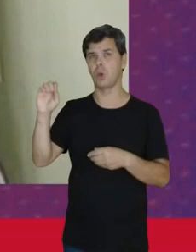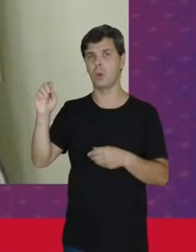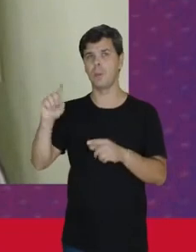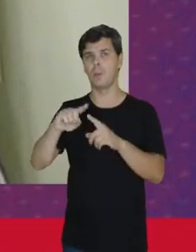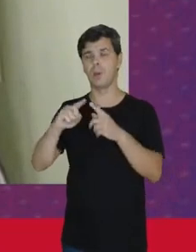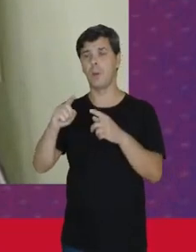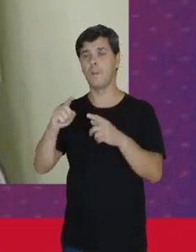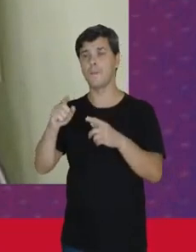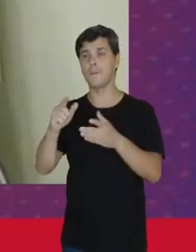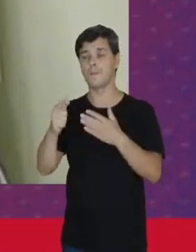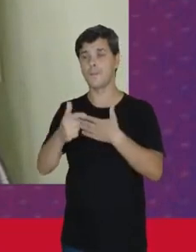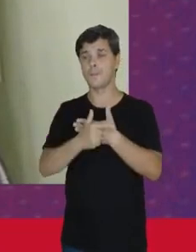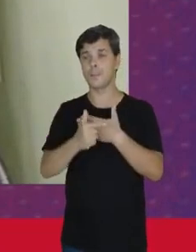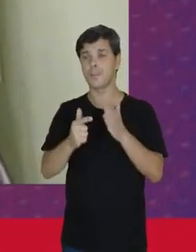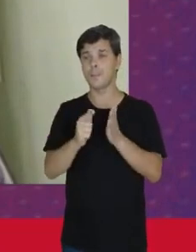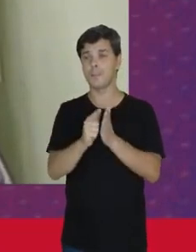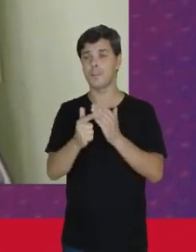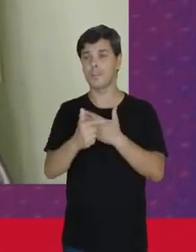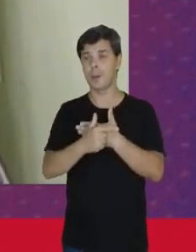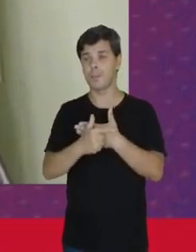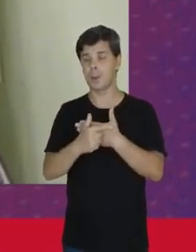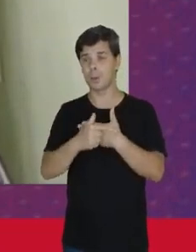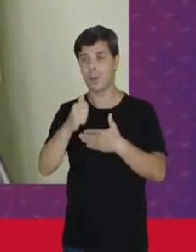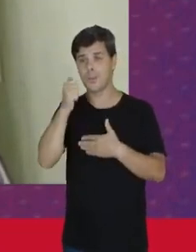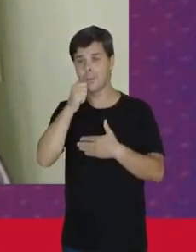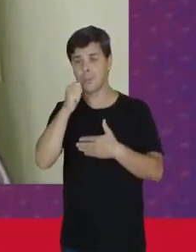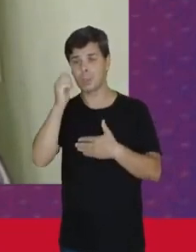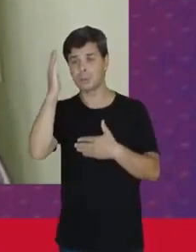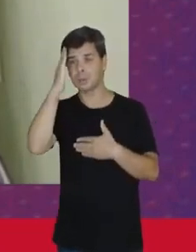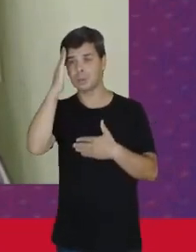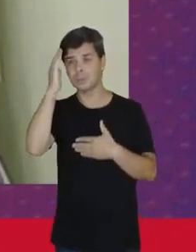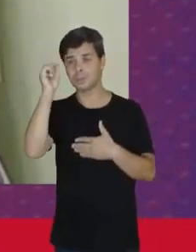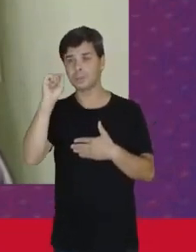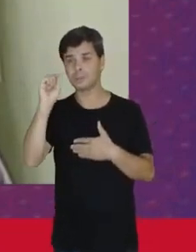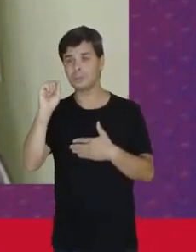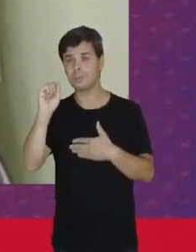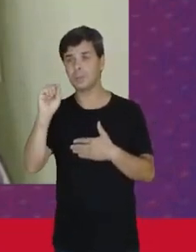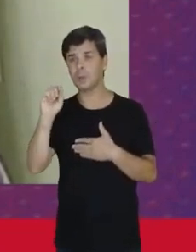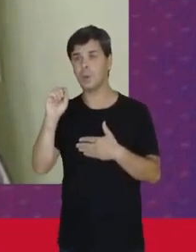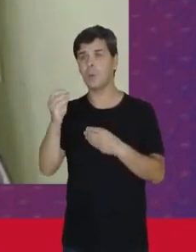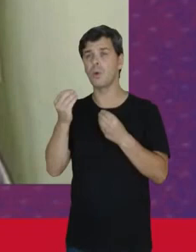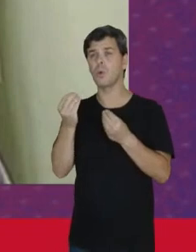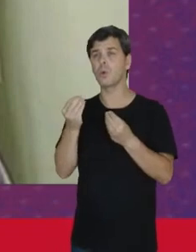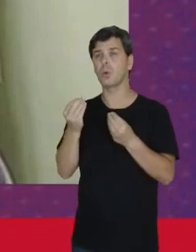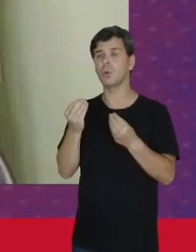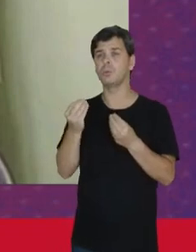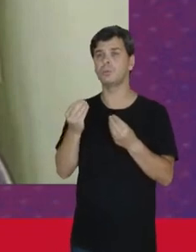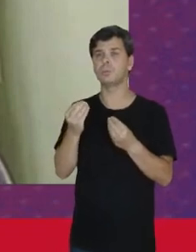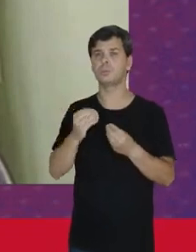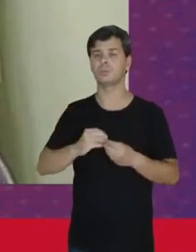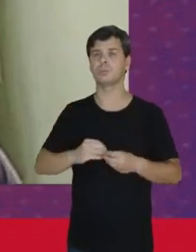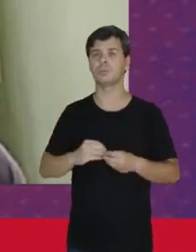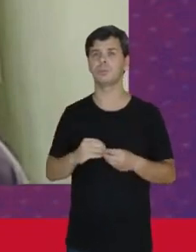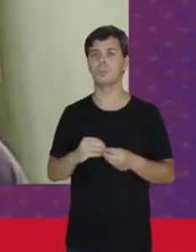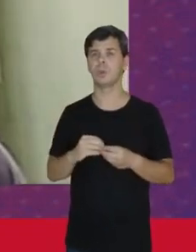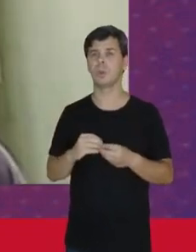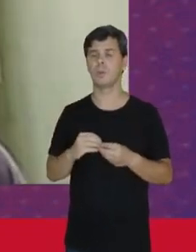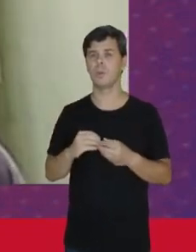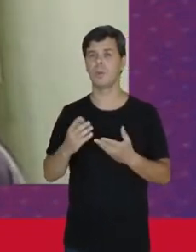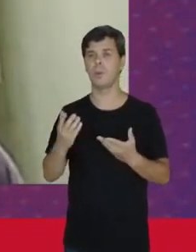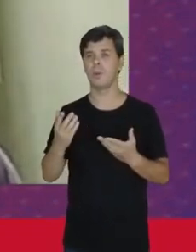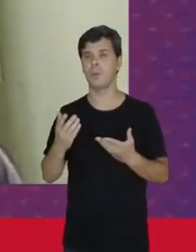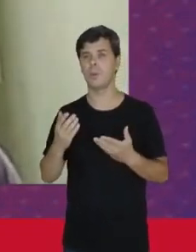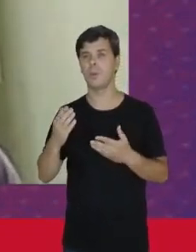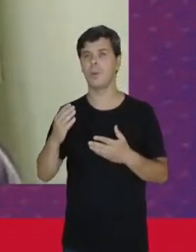o papel das mulheres, né, entender as mulheres, né, nessa como protagonistas,